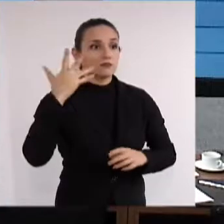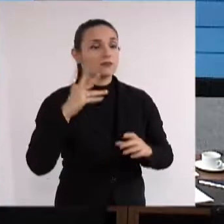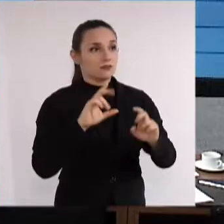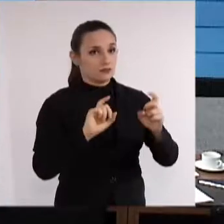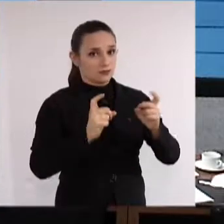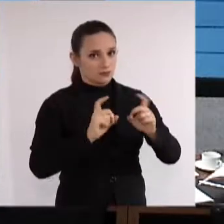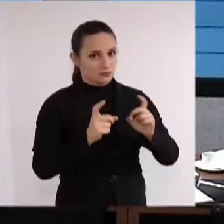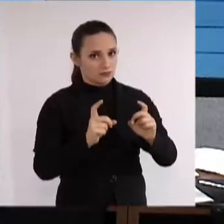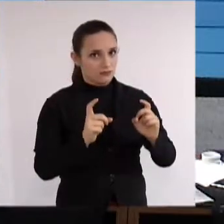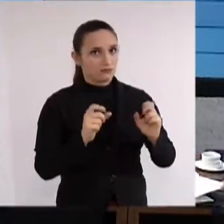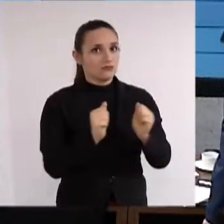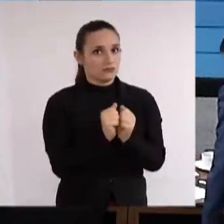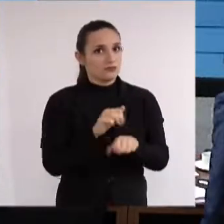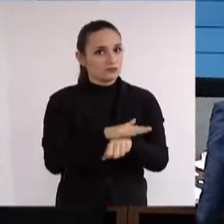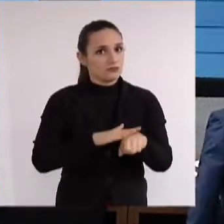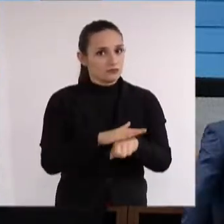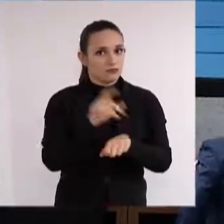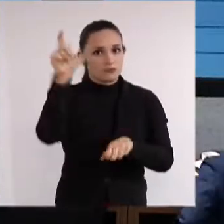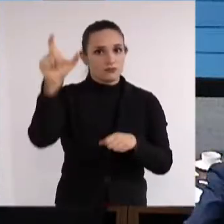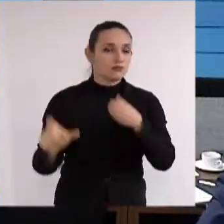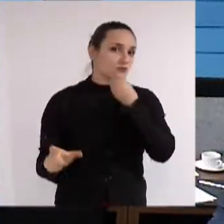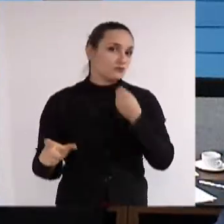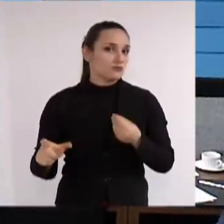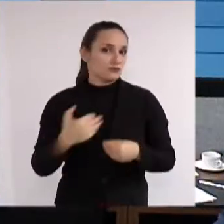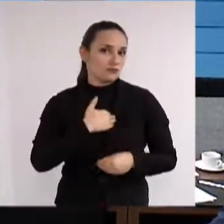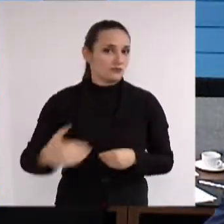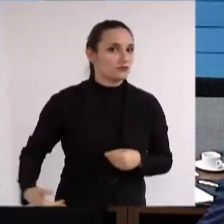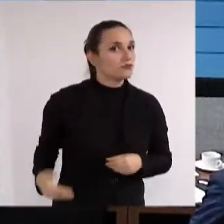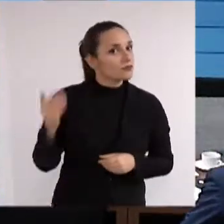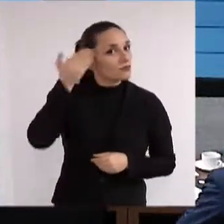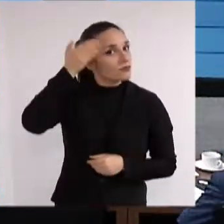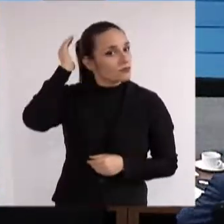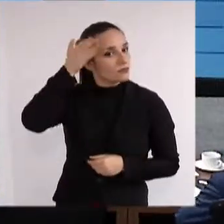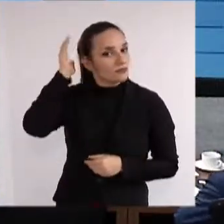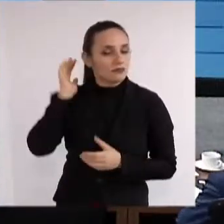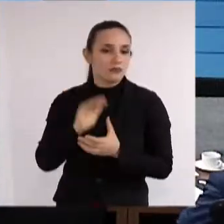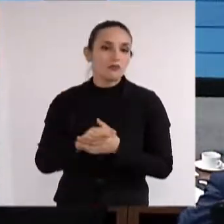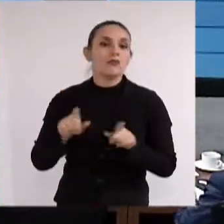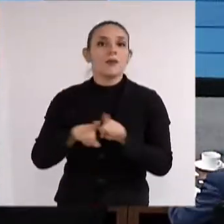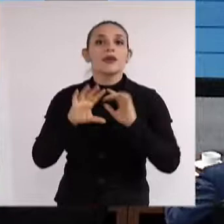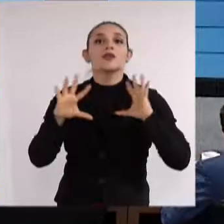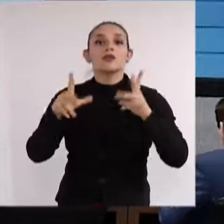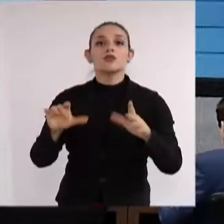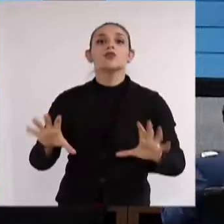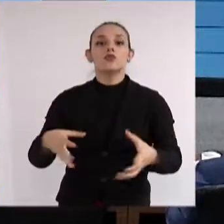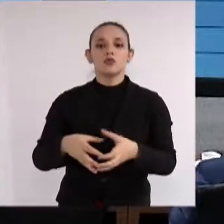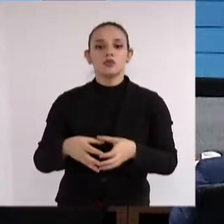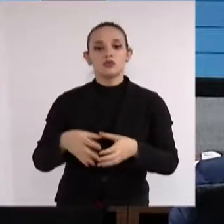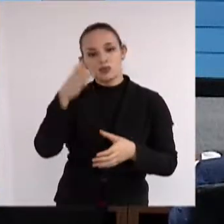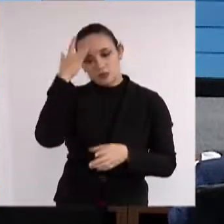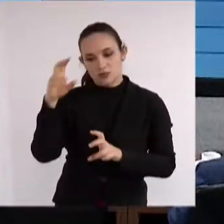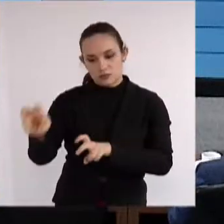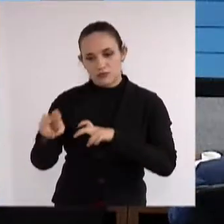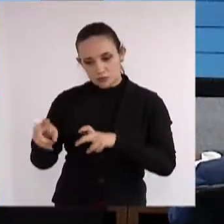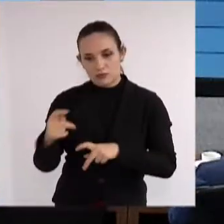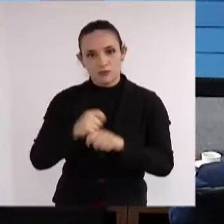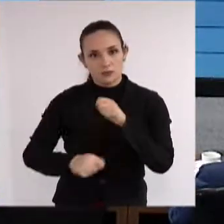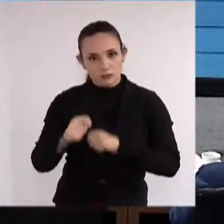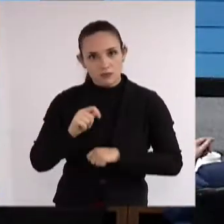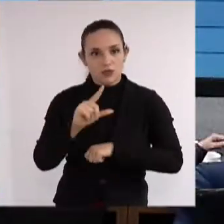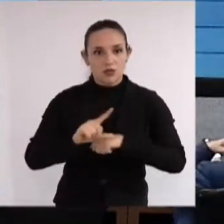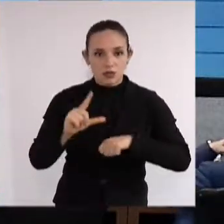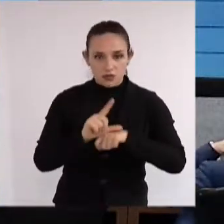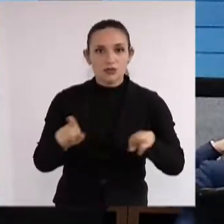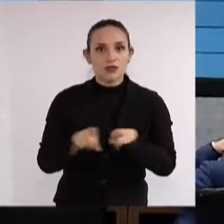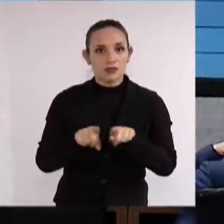com o governador Reinaldo Azambuja, toda a sua equipe e a representatividade do setor produtivo e também dos vendedores de combustíveis do